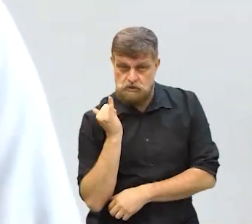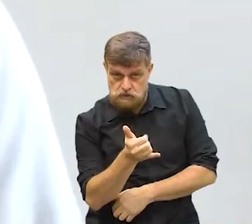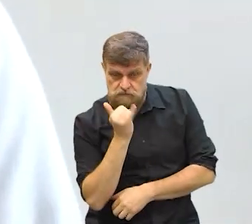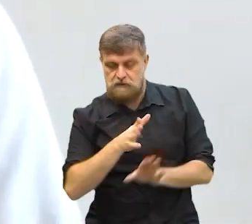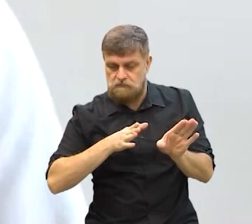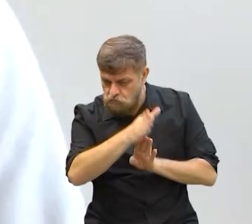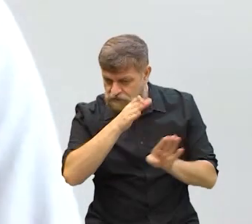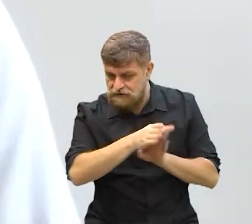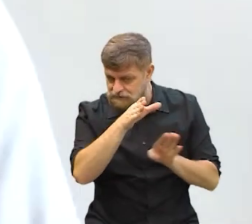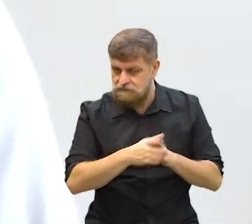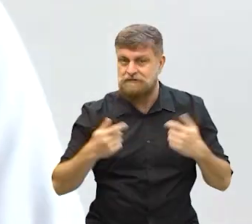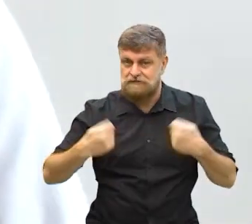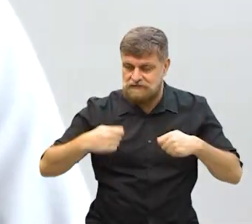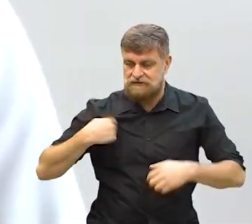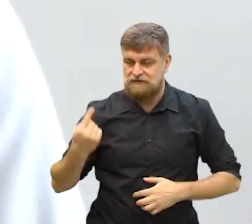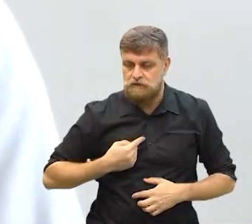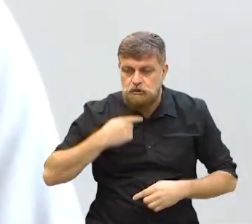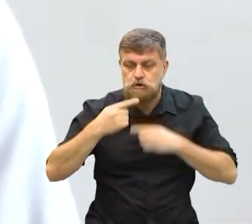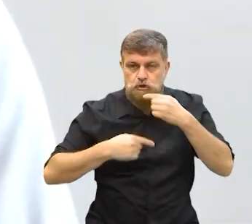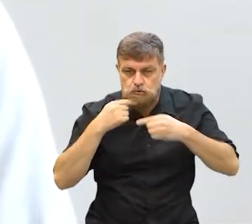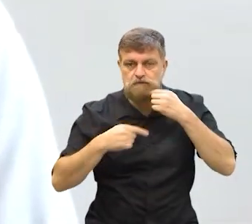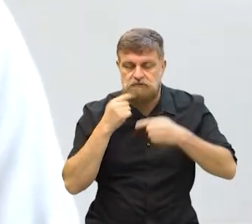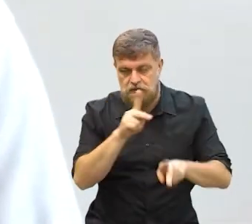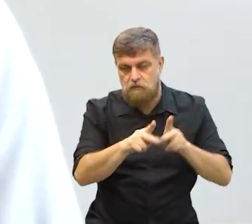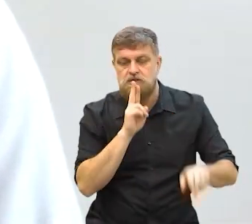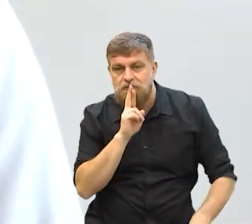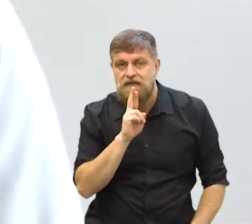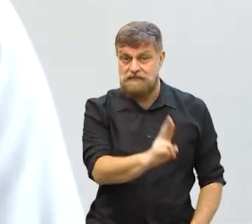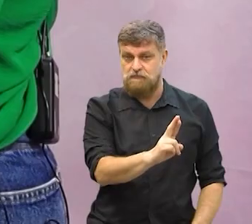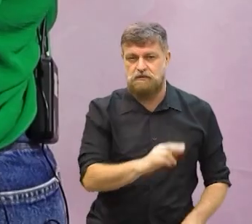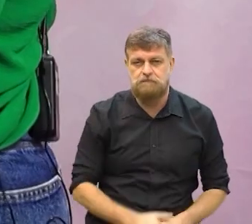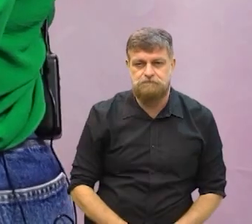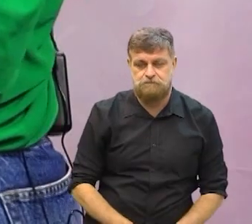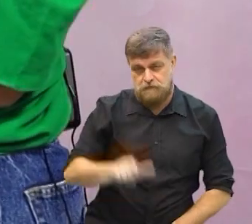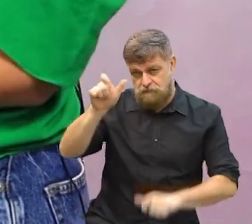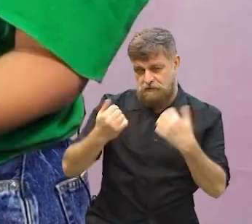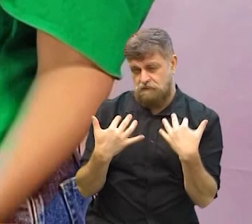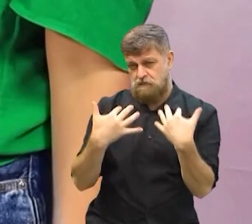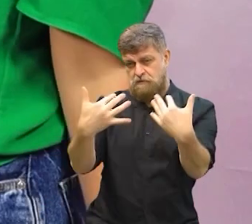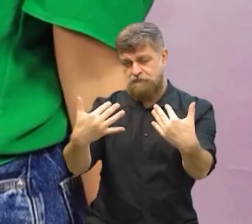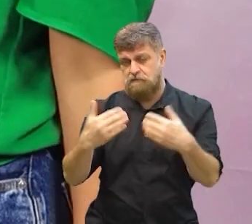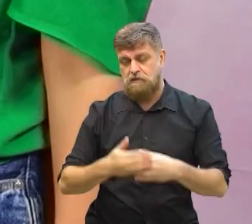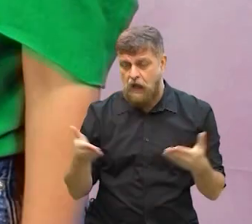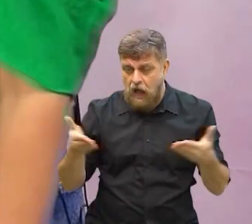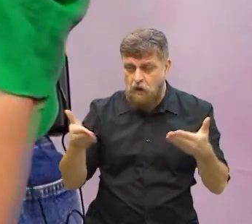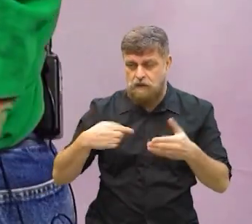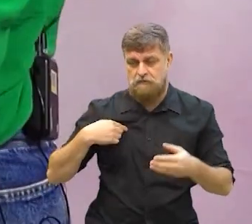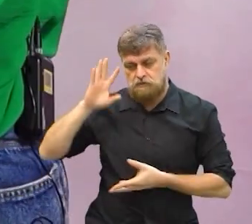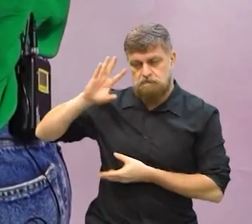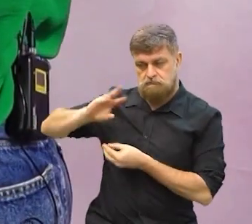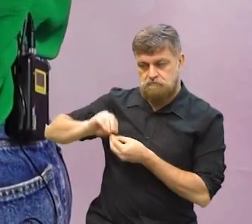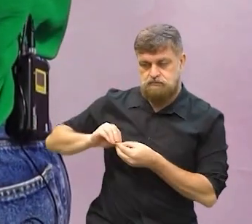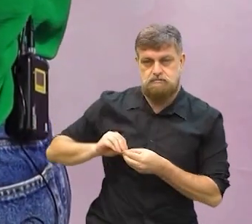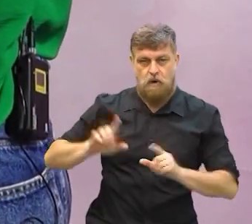gente estar falando, da gente estar orientando e da gente estar respondendo às dúvidas da população. Doutor, então para quem está assistindo a gente nesse momento, para a